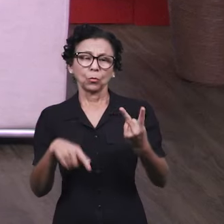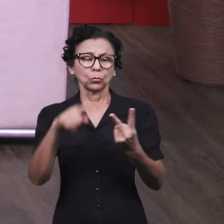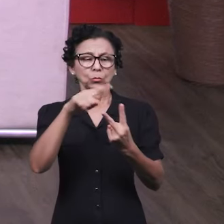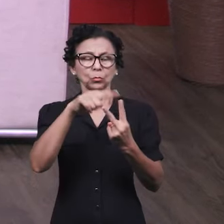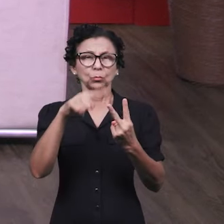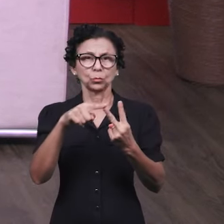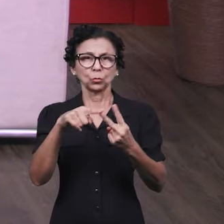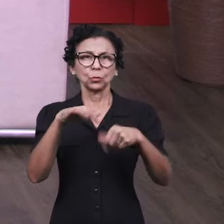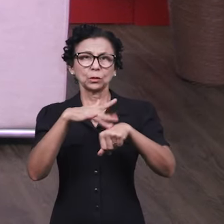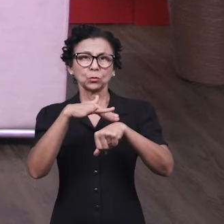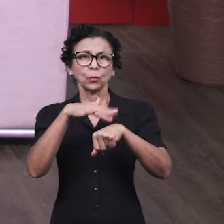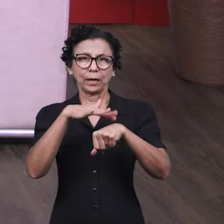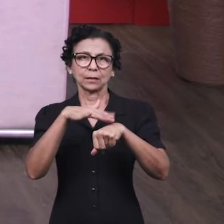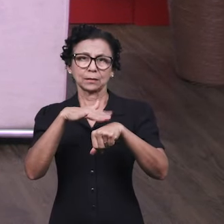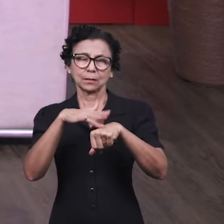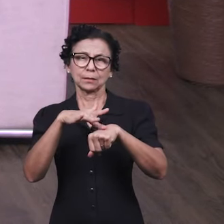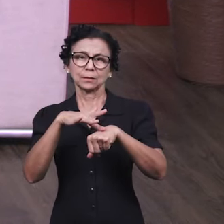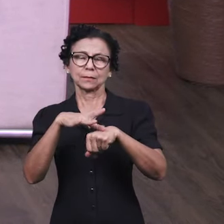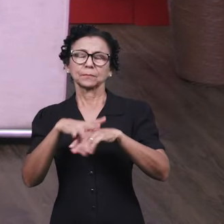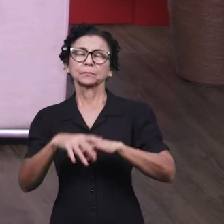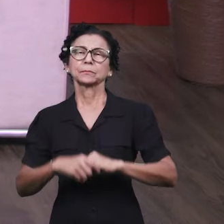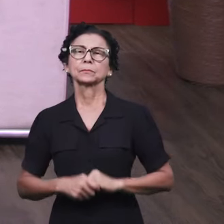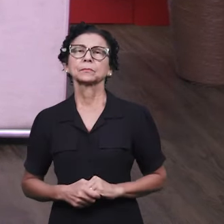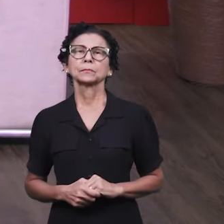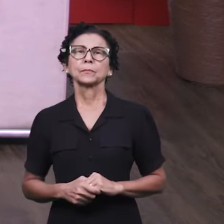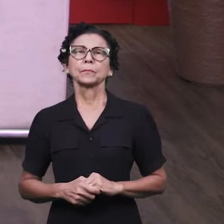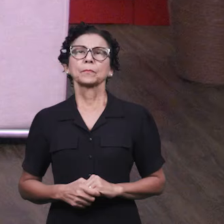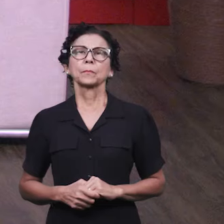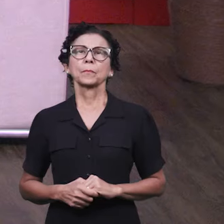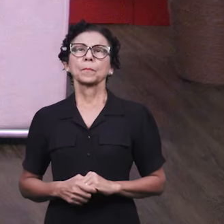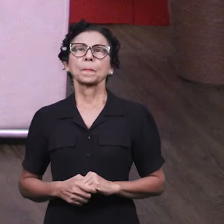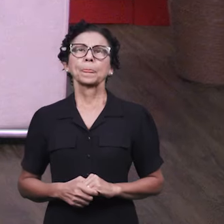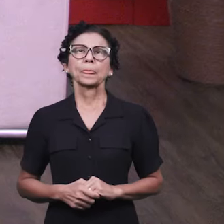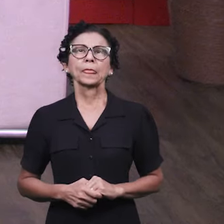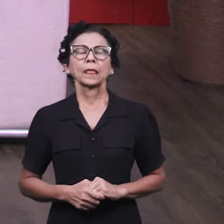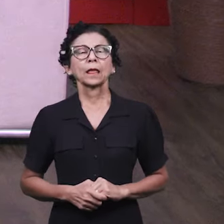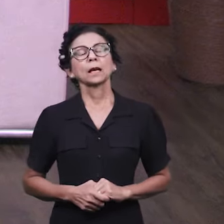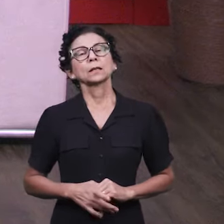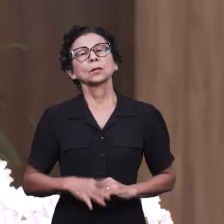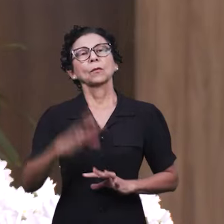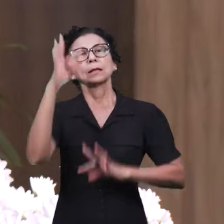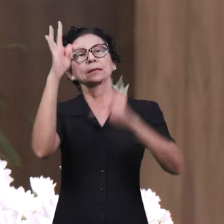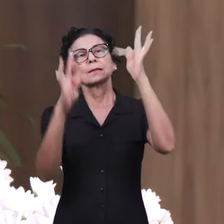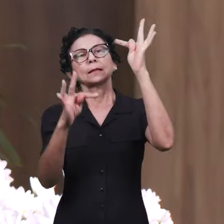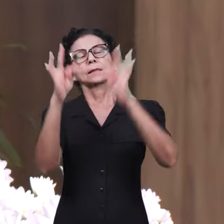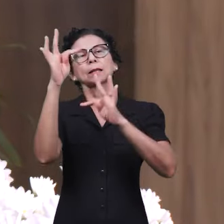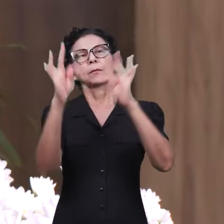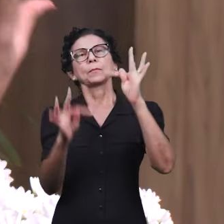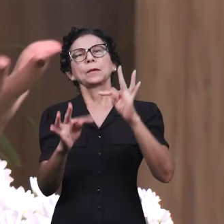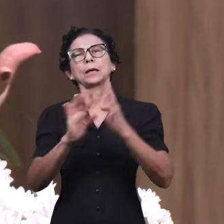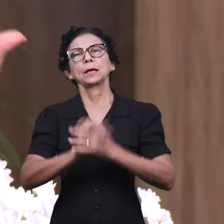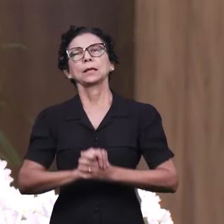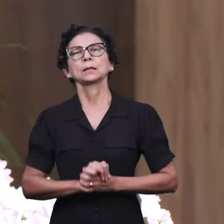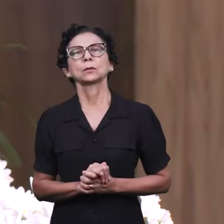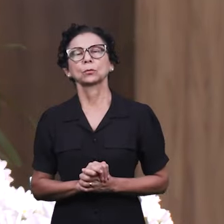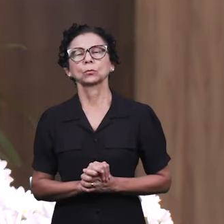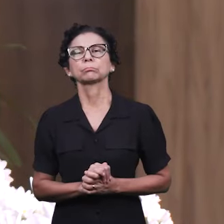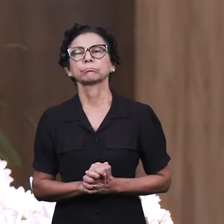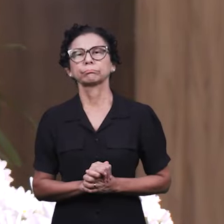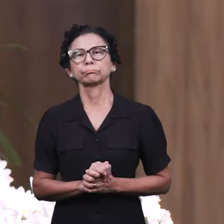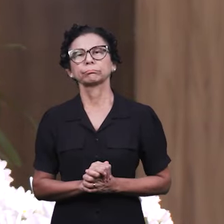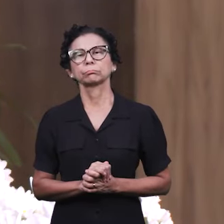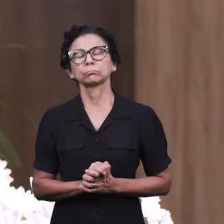doença uma outra patologia outat S esse tratamento então ele não é um tratamento isolado tá é um tratamento multidisciplinar